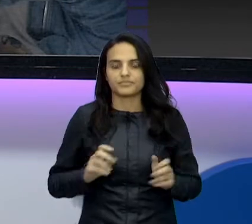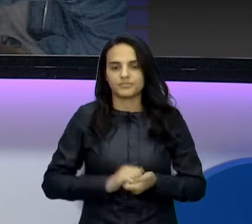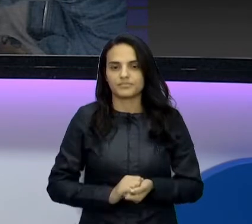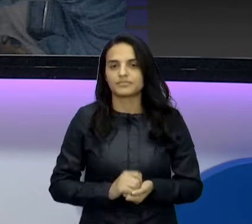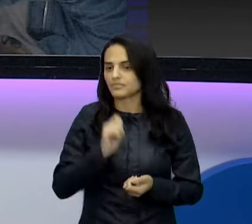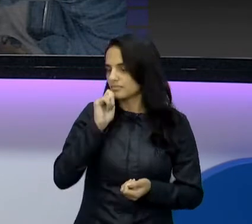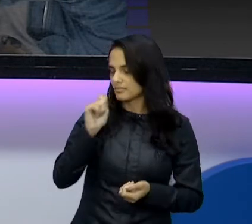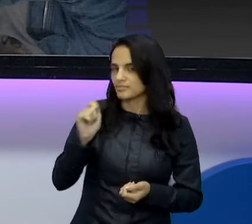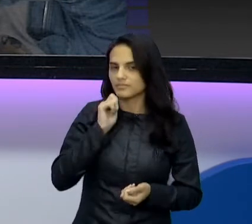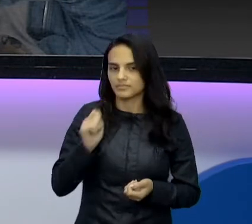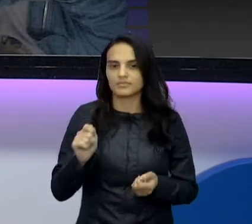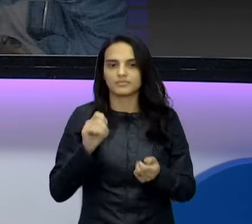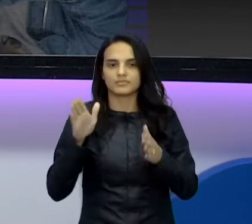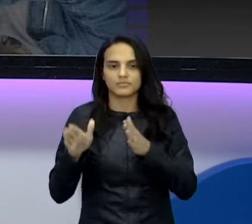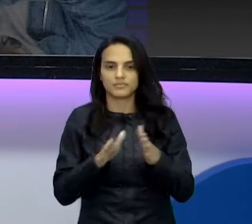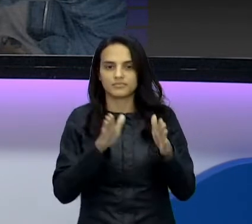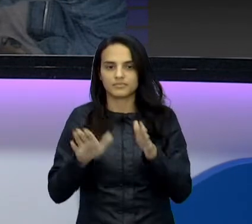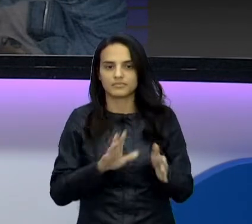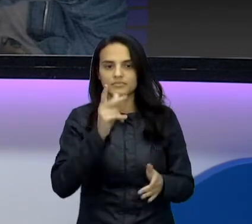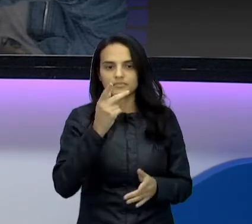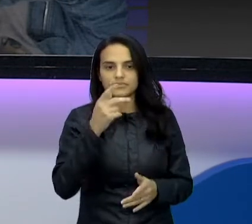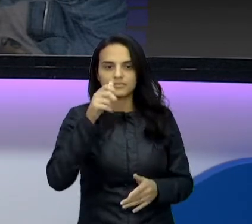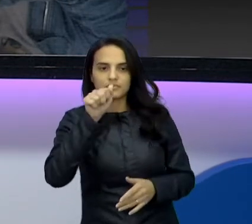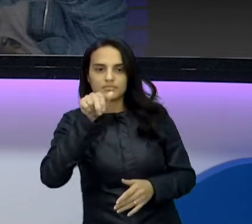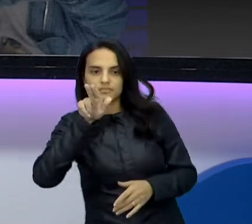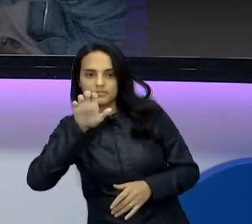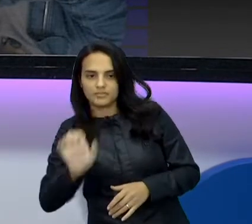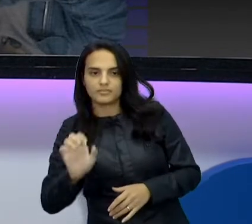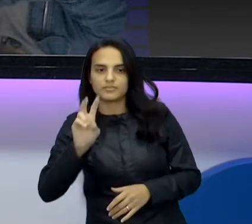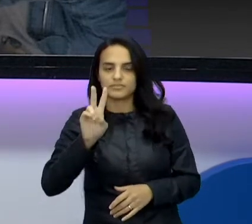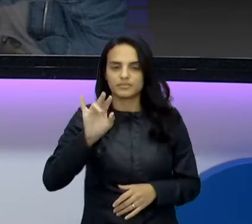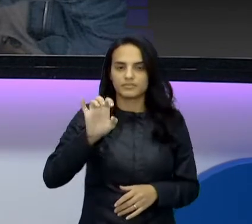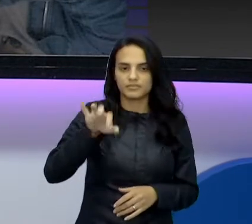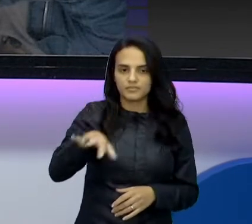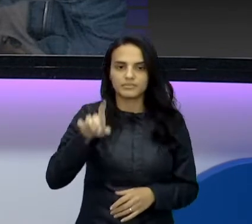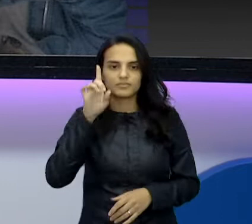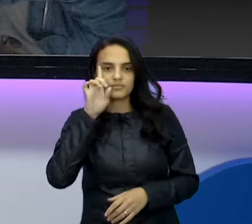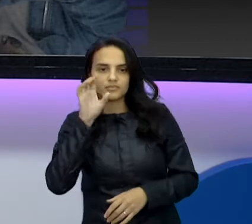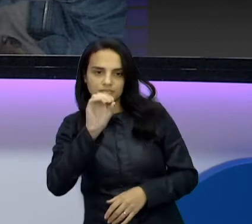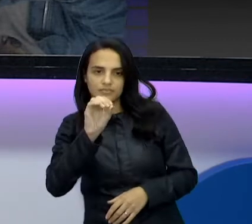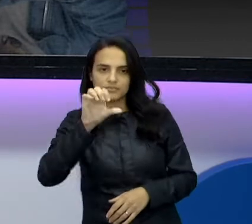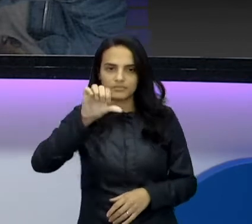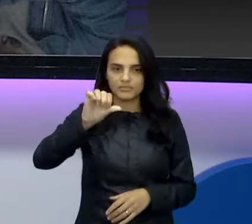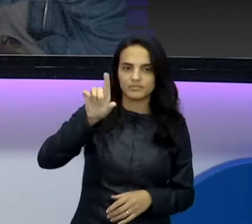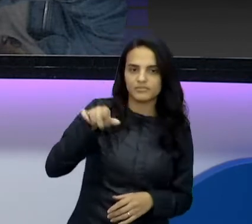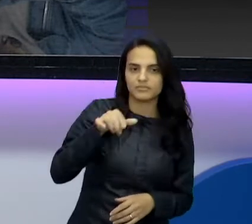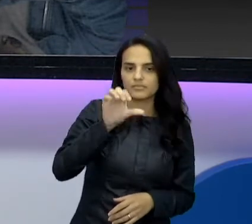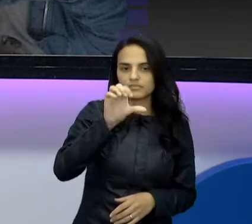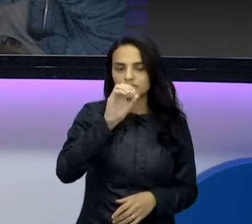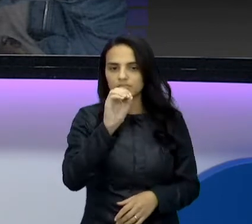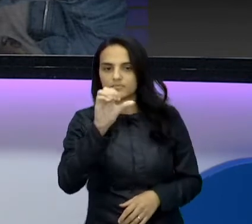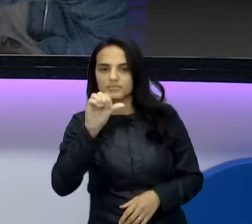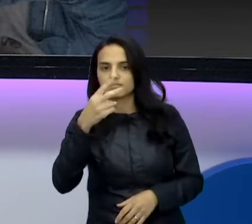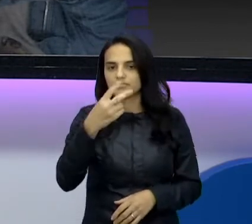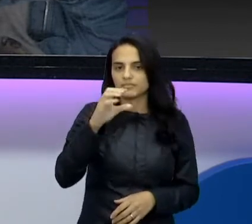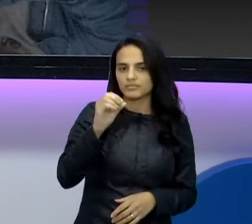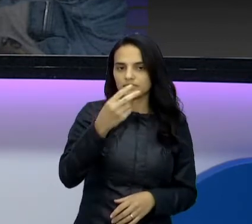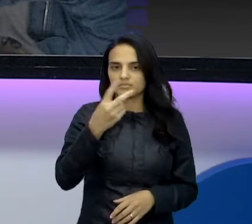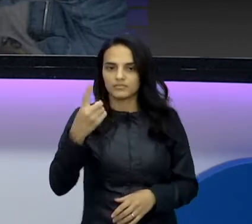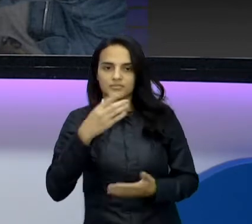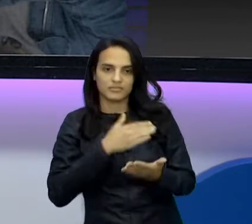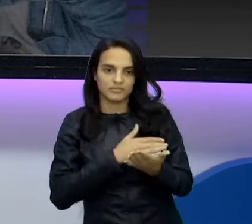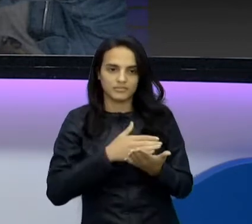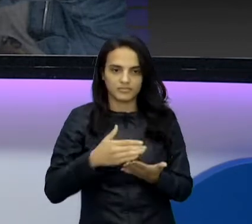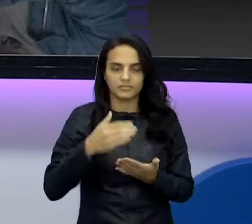Essa entrevista foi produzida então pelo Cauê Vieira no dia 9/9/2021, tá? Então a introdução